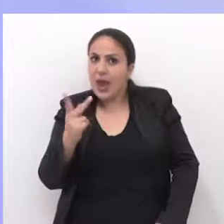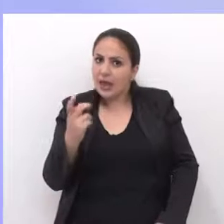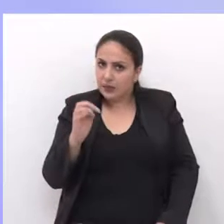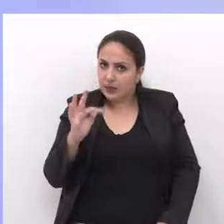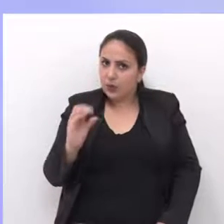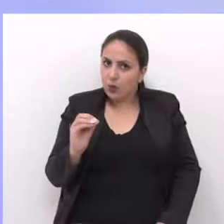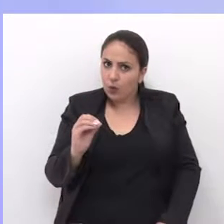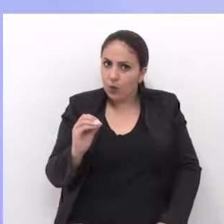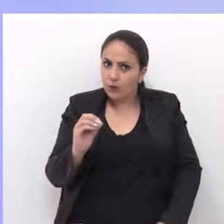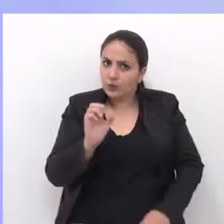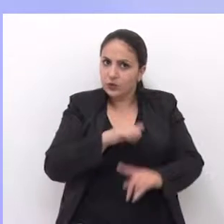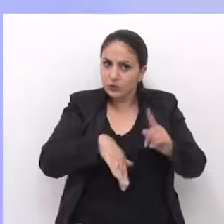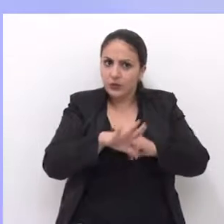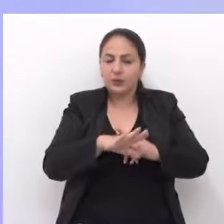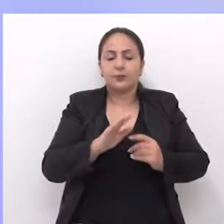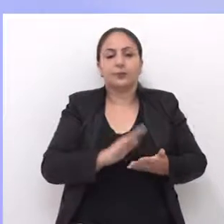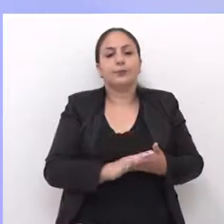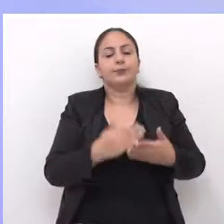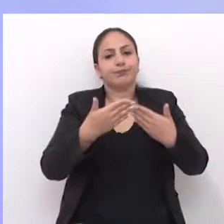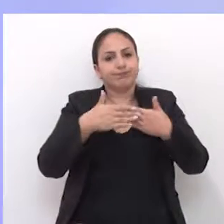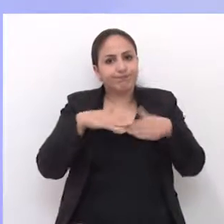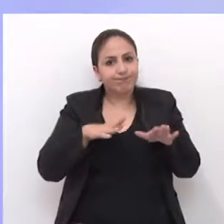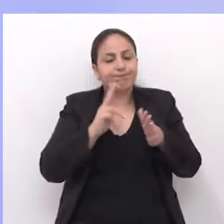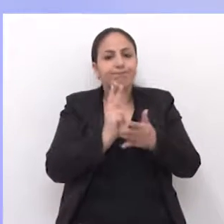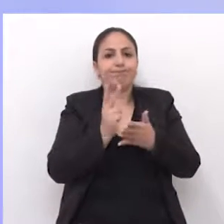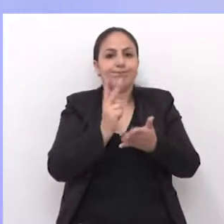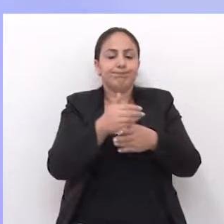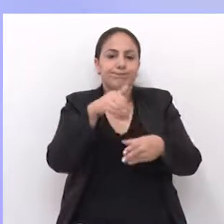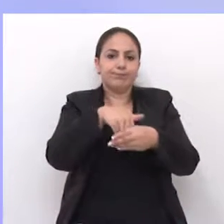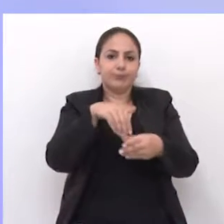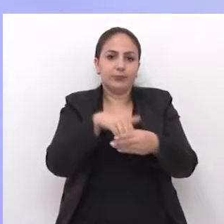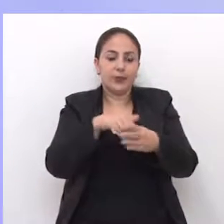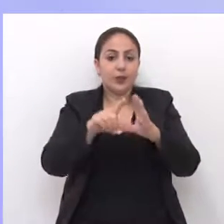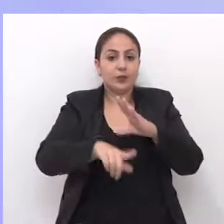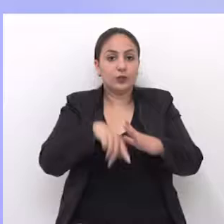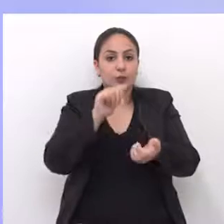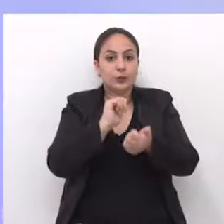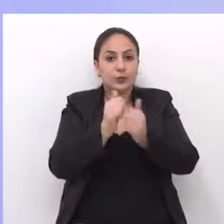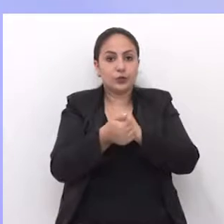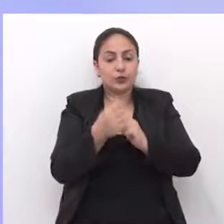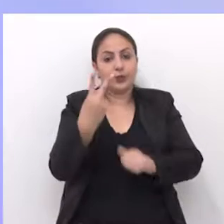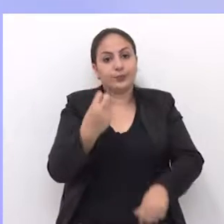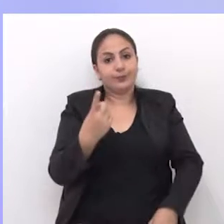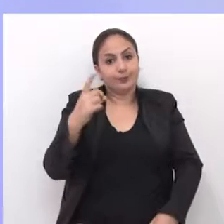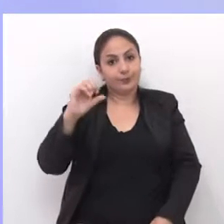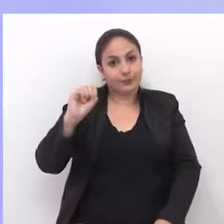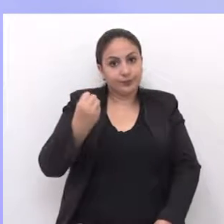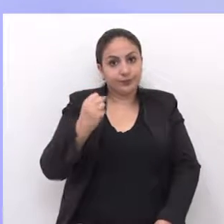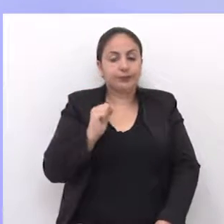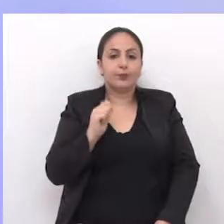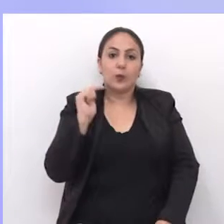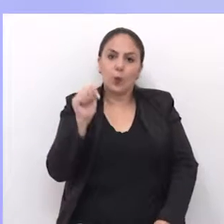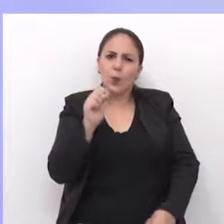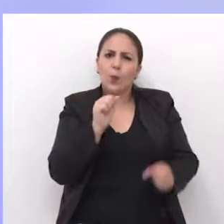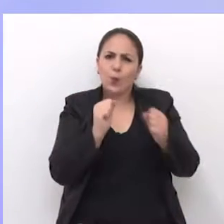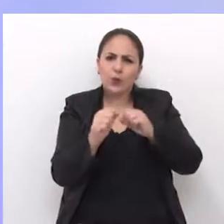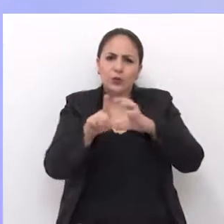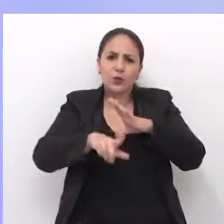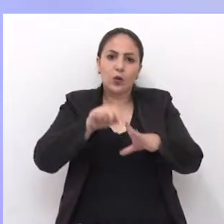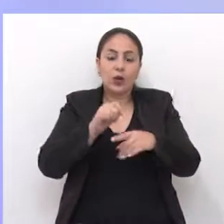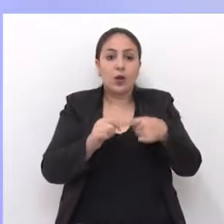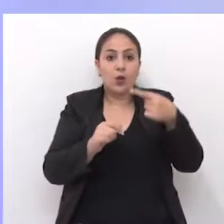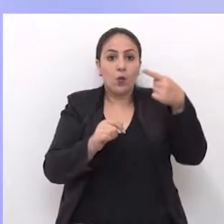Segue aberta a votação para escolher o Destaque Esportivo 2018. Você pode optar por um entre os